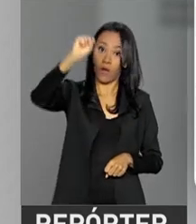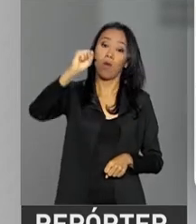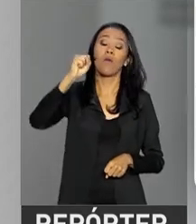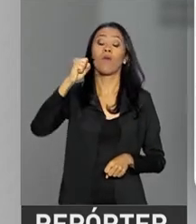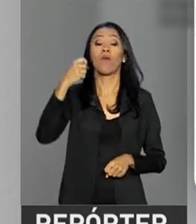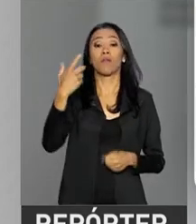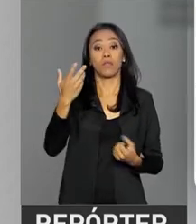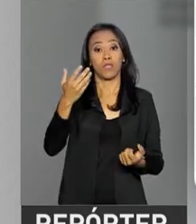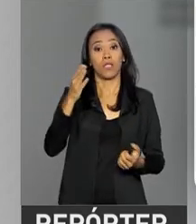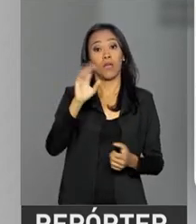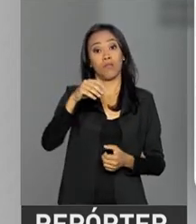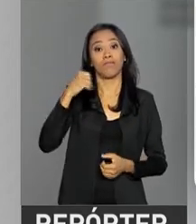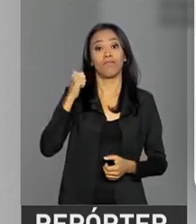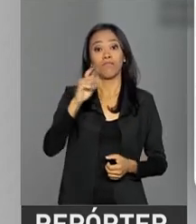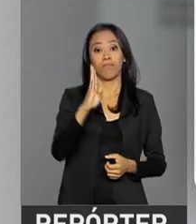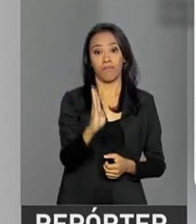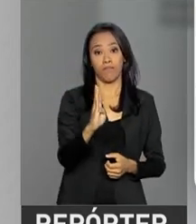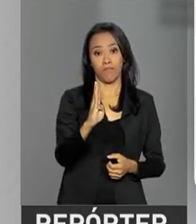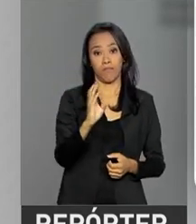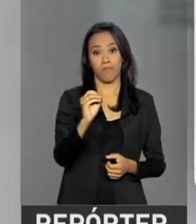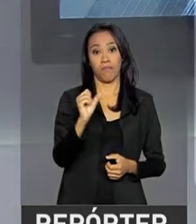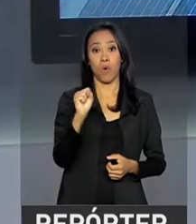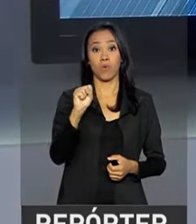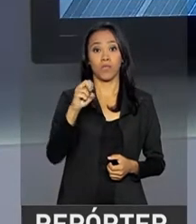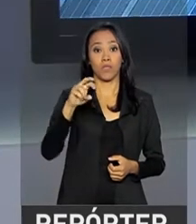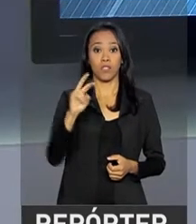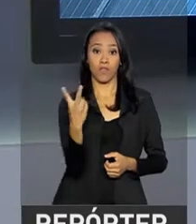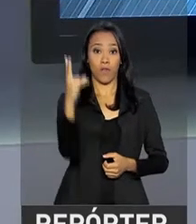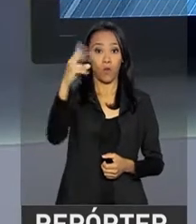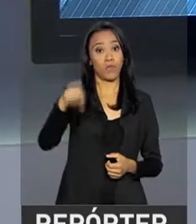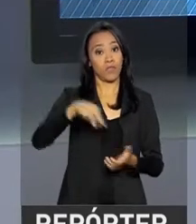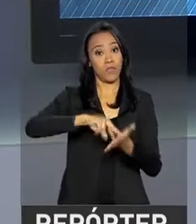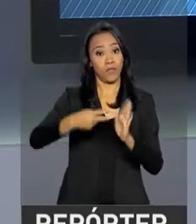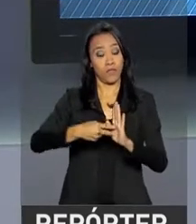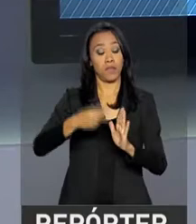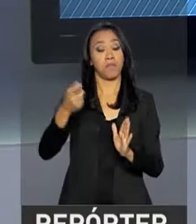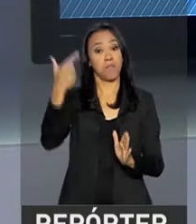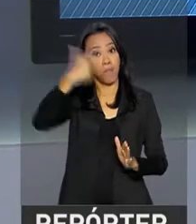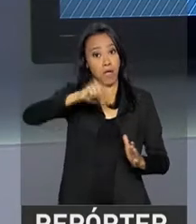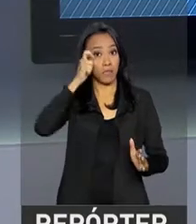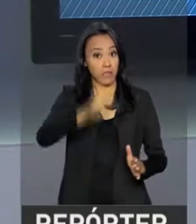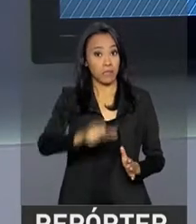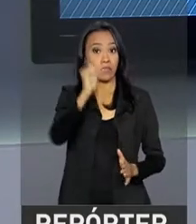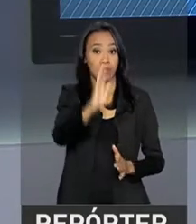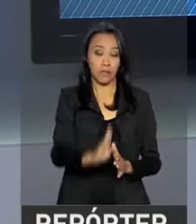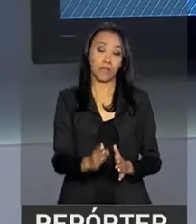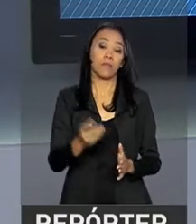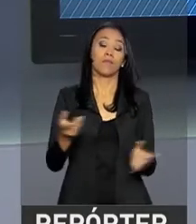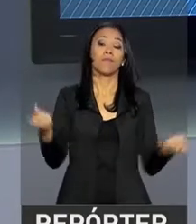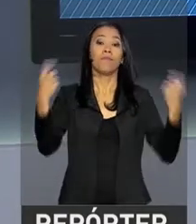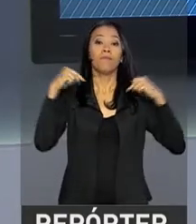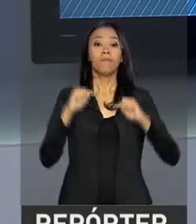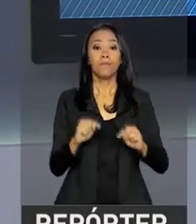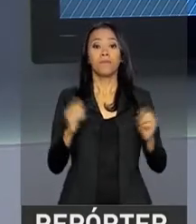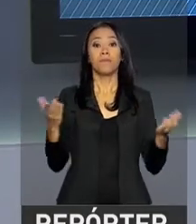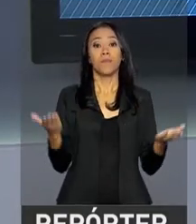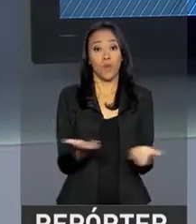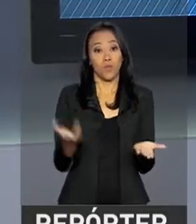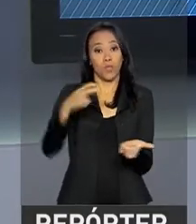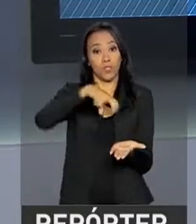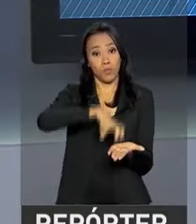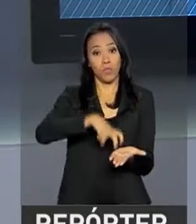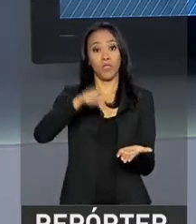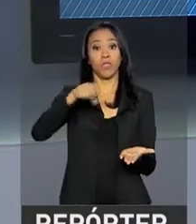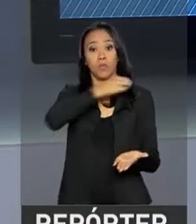traduz em mais investimentos e mais empregos agora pela manhã o ministro chefe da secretaria geral da presidência da república